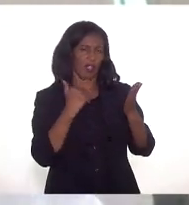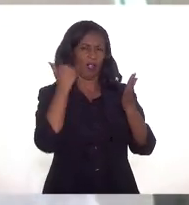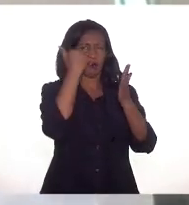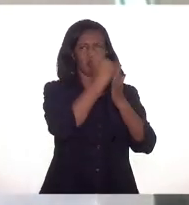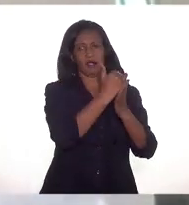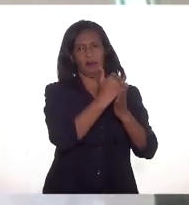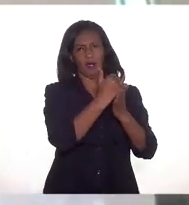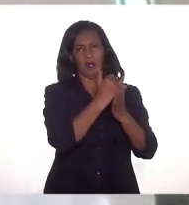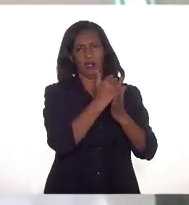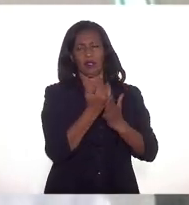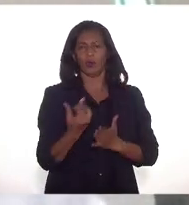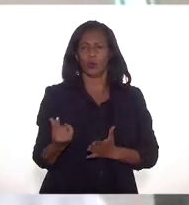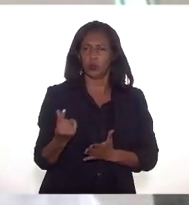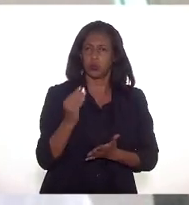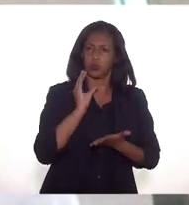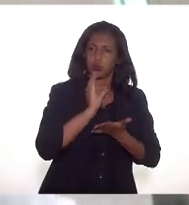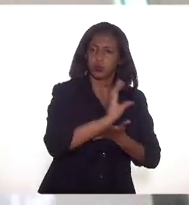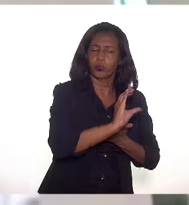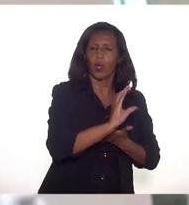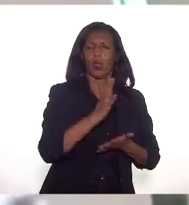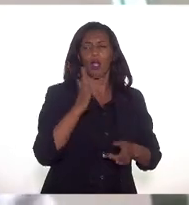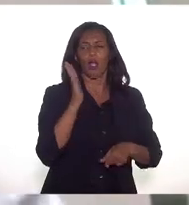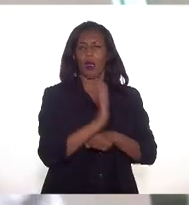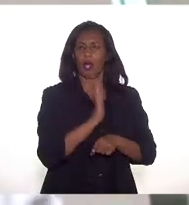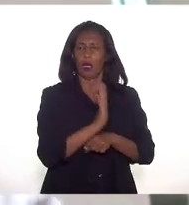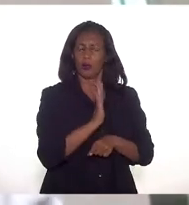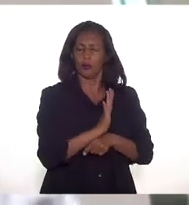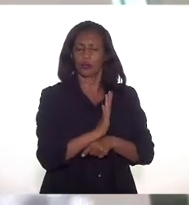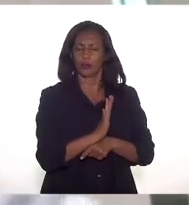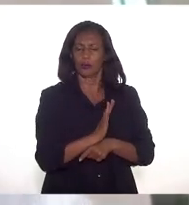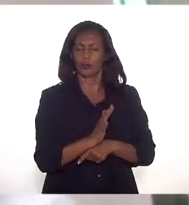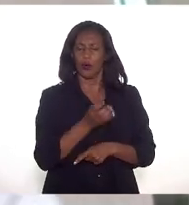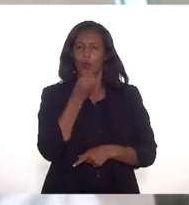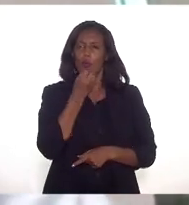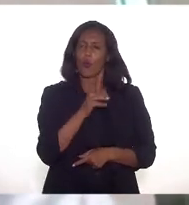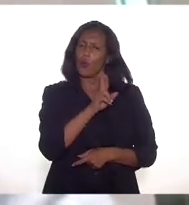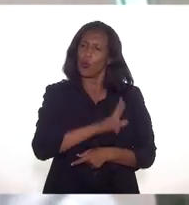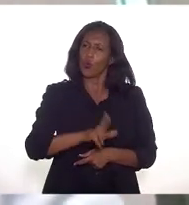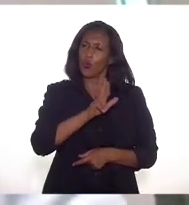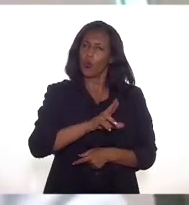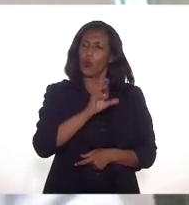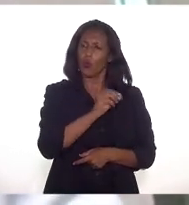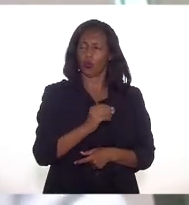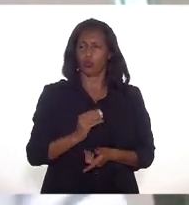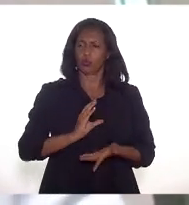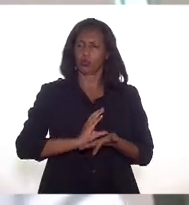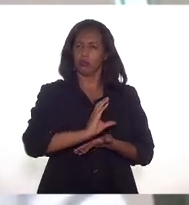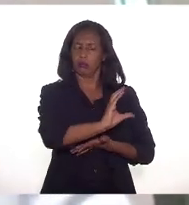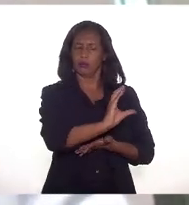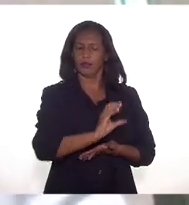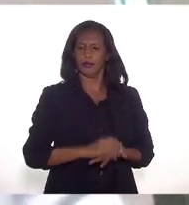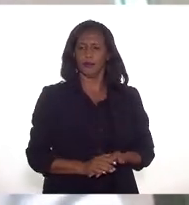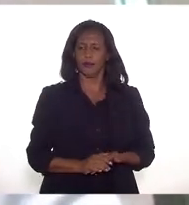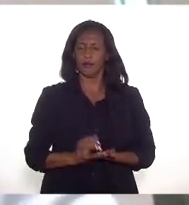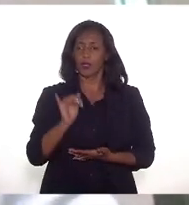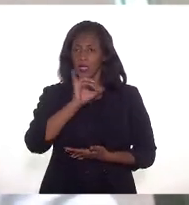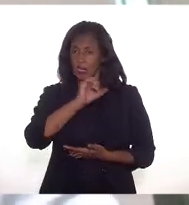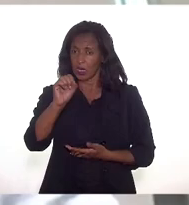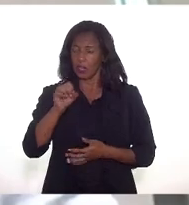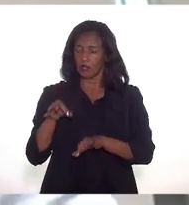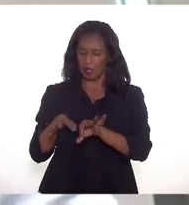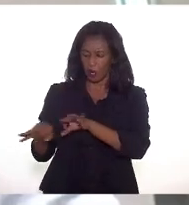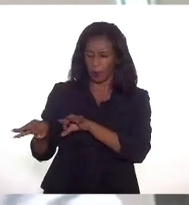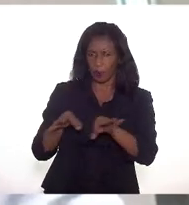gente consiga garantir dessa forma um bom uso desses recursos nos próximos anos. Então, assim, isso vai estar no próximo